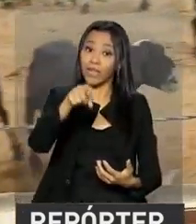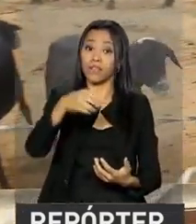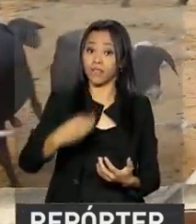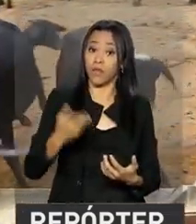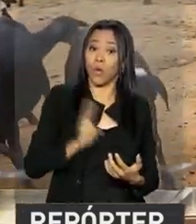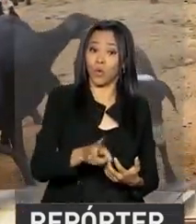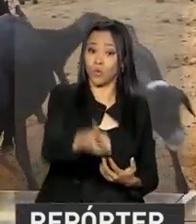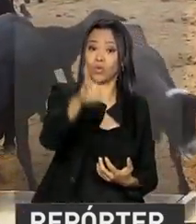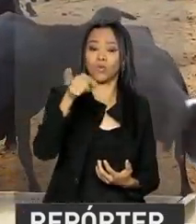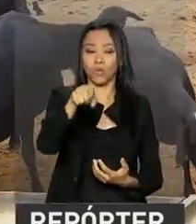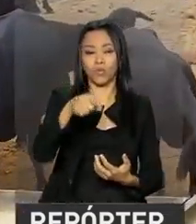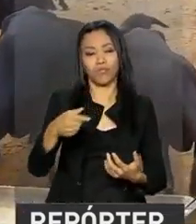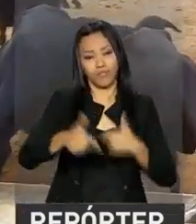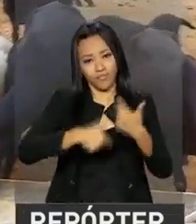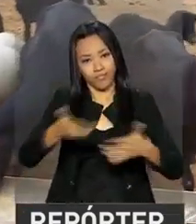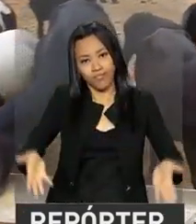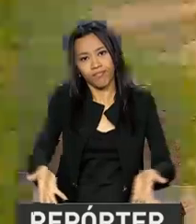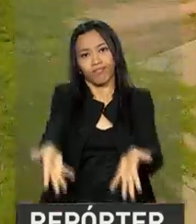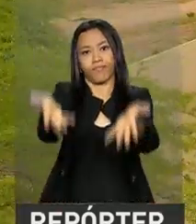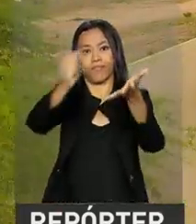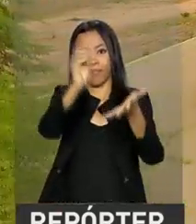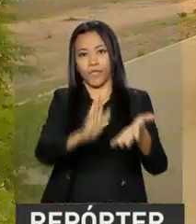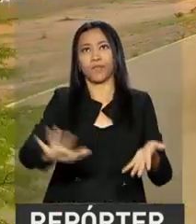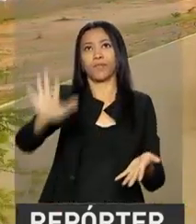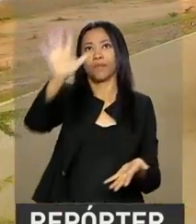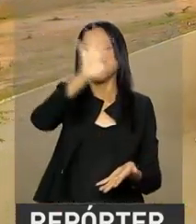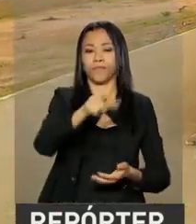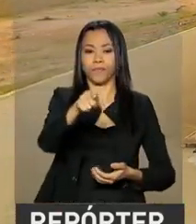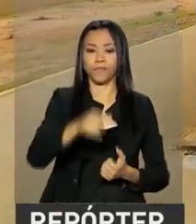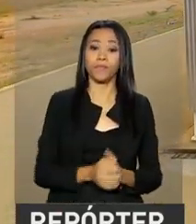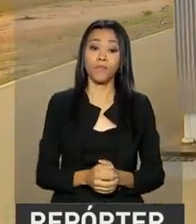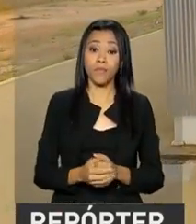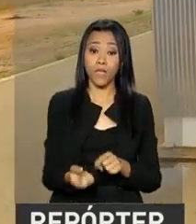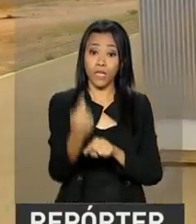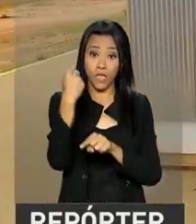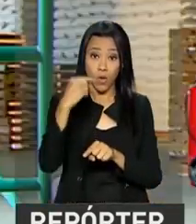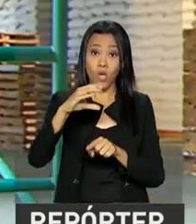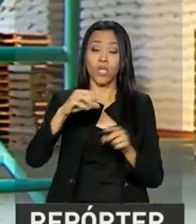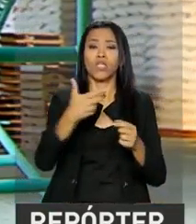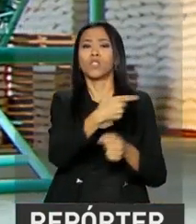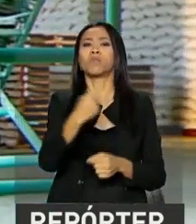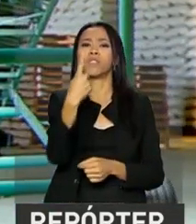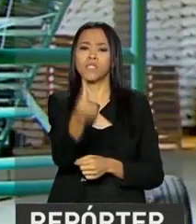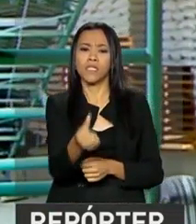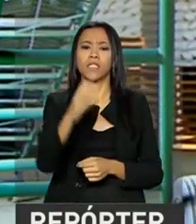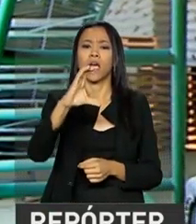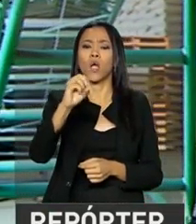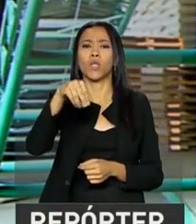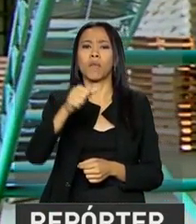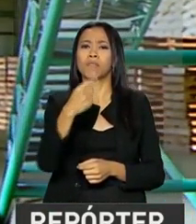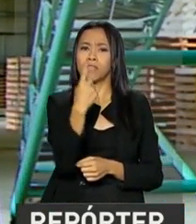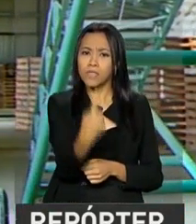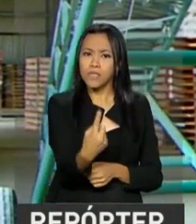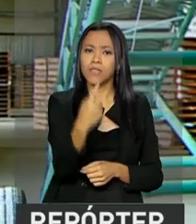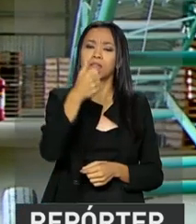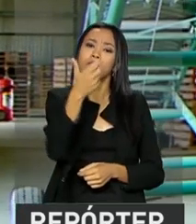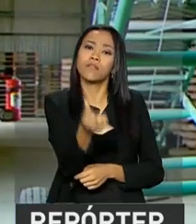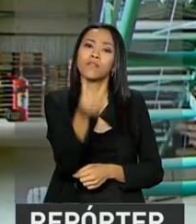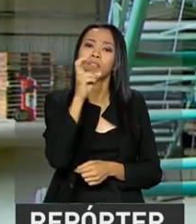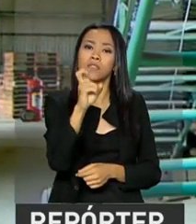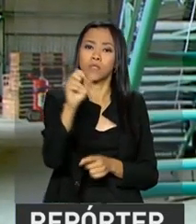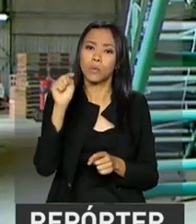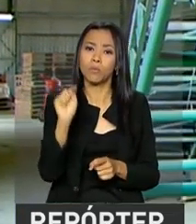milhares de criadores em todo o Brasil. Em 2016, a Conab vendeu mais de 165 mil toneladas de